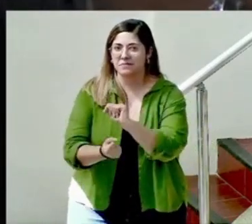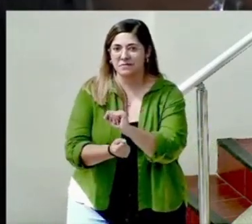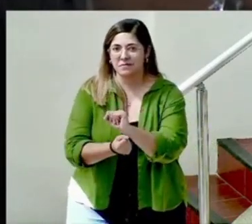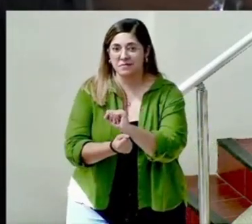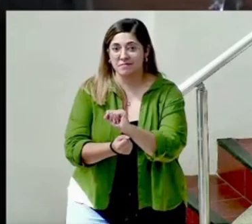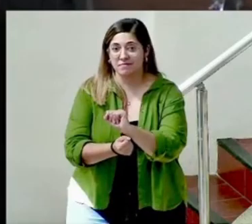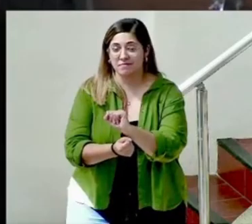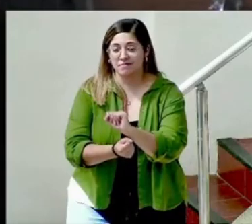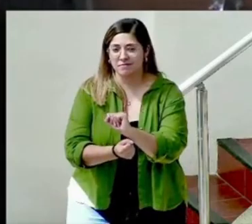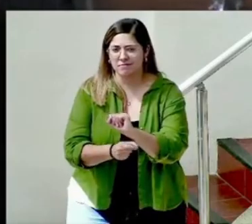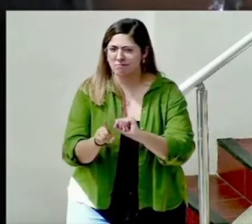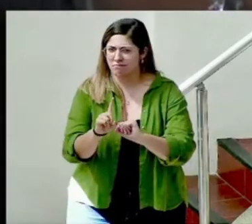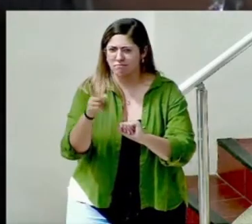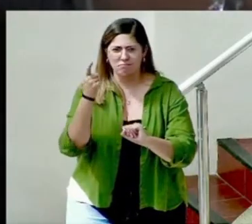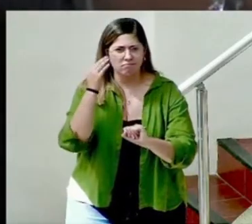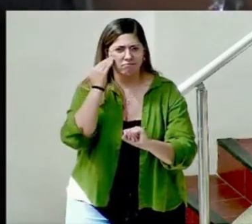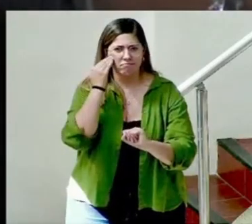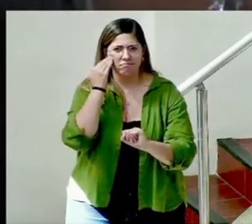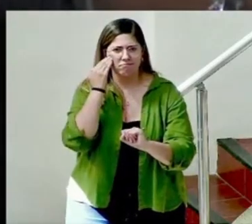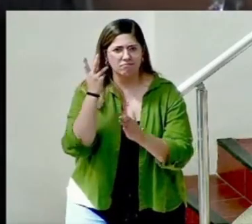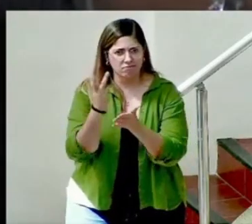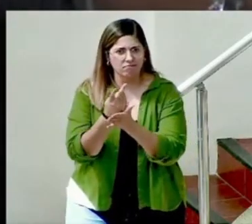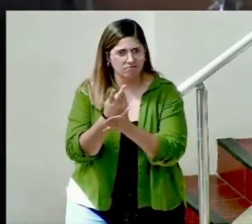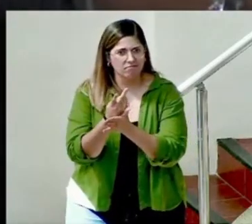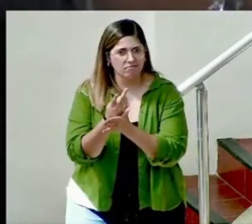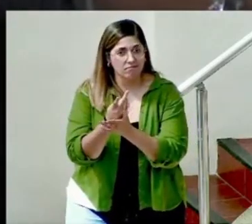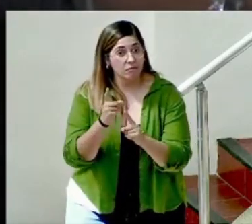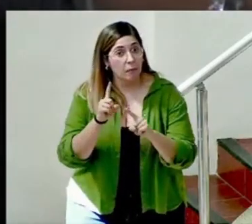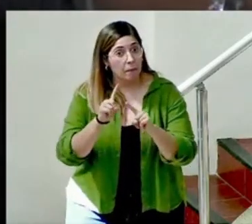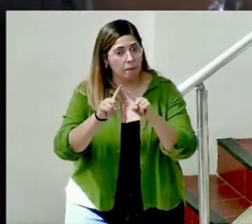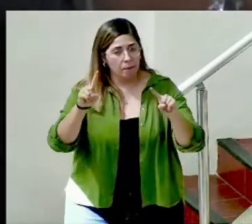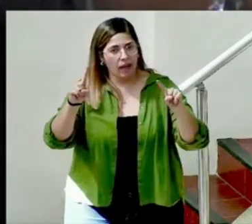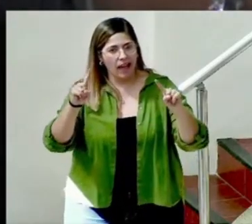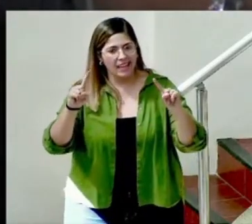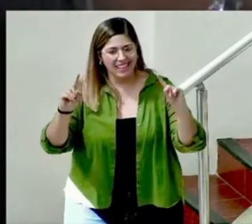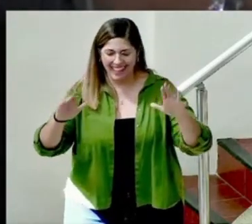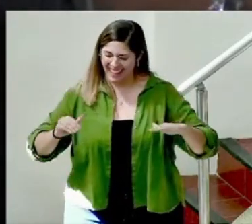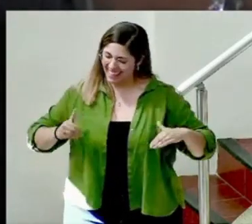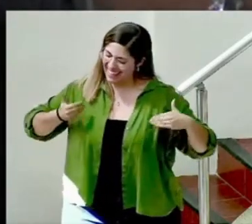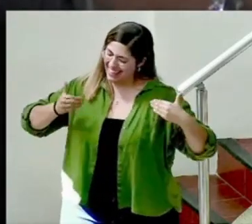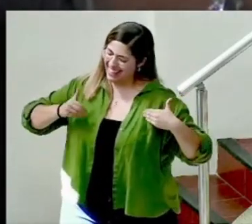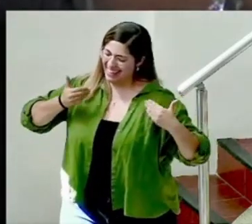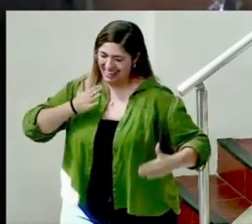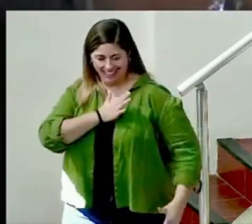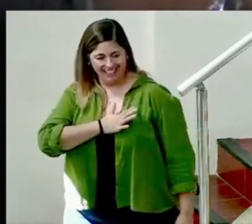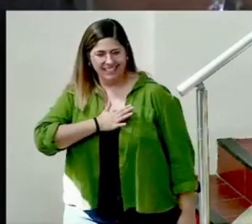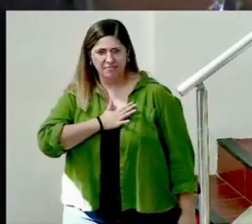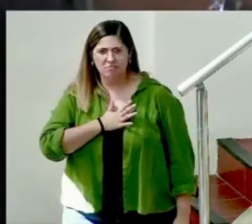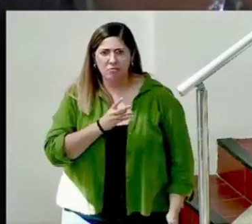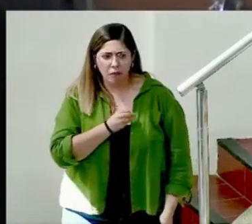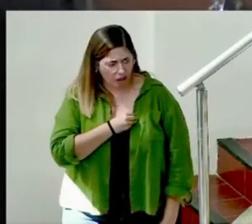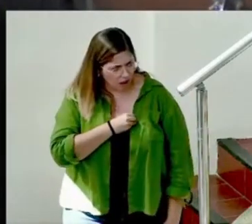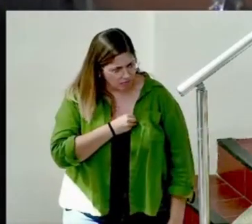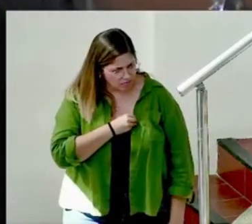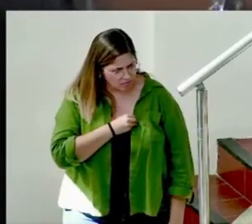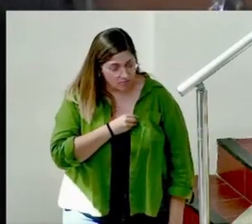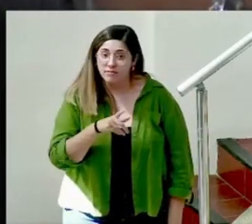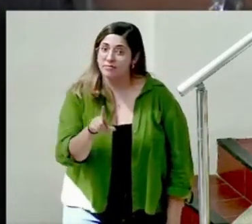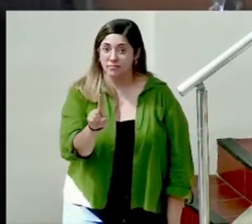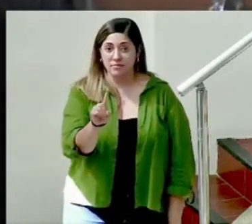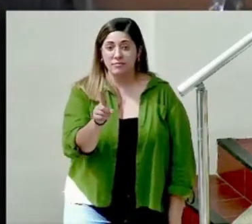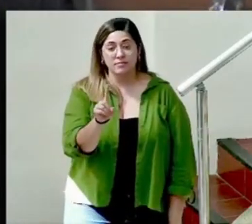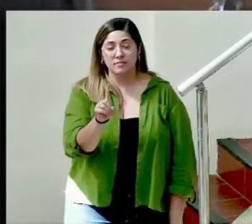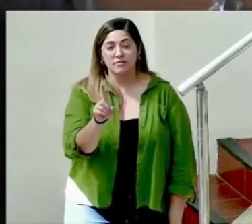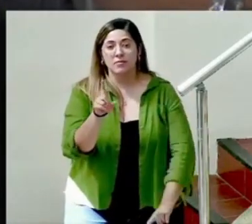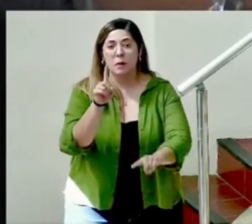Não me entendam mal. Eu não estou dizendo que ter prazer e deleite na vida é pecado. Mas quando esses deleites